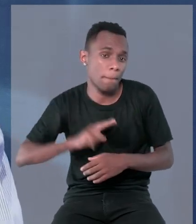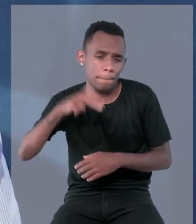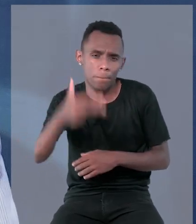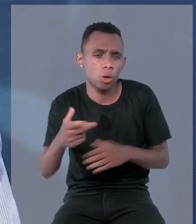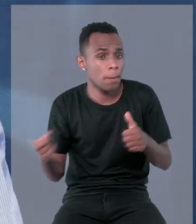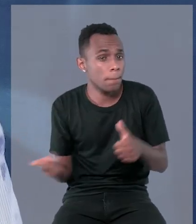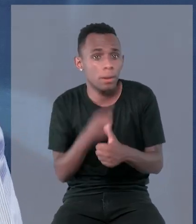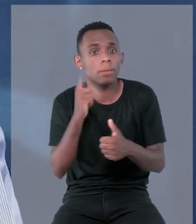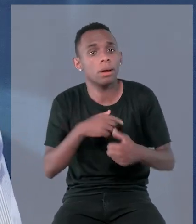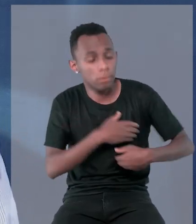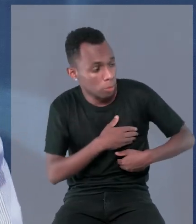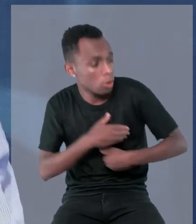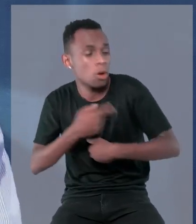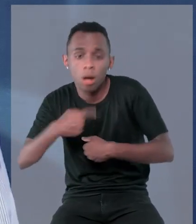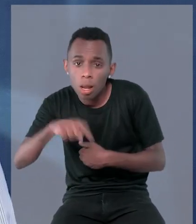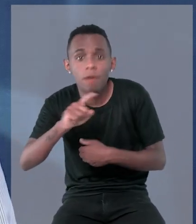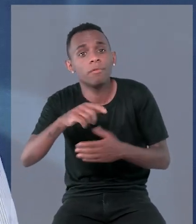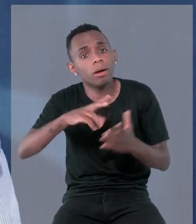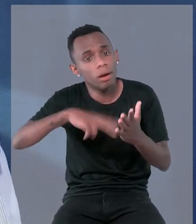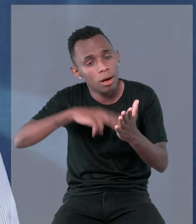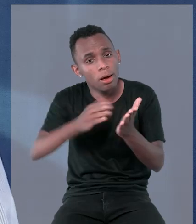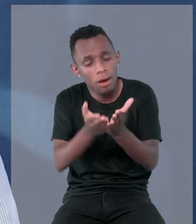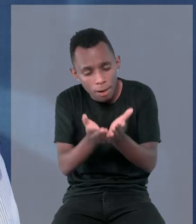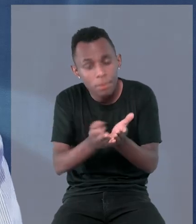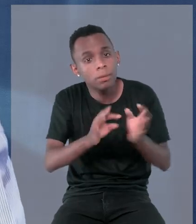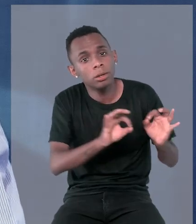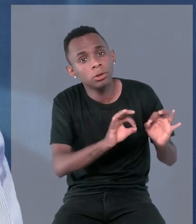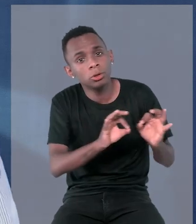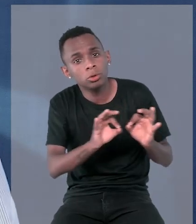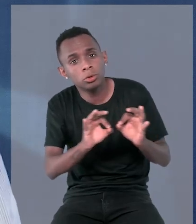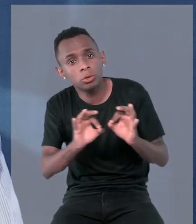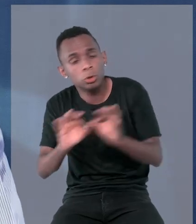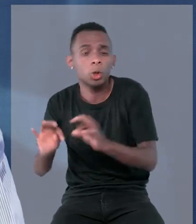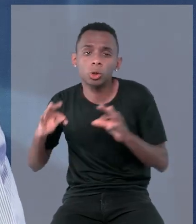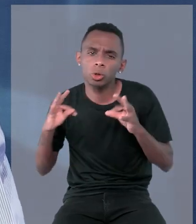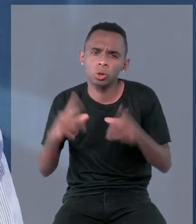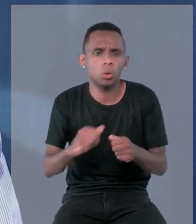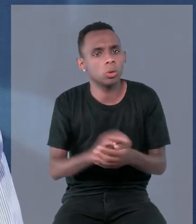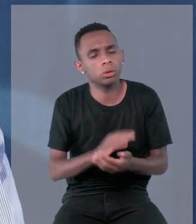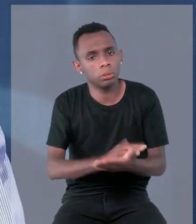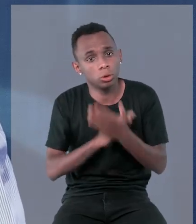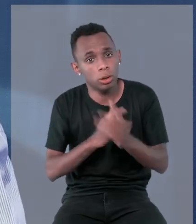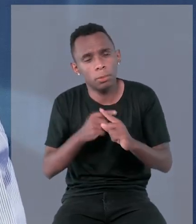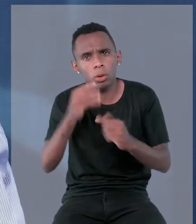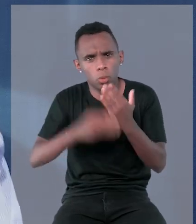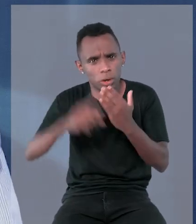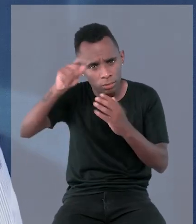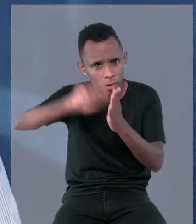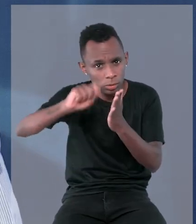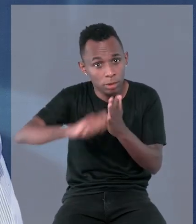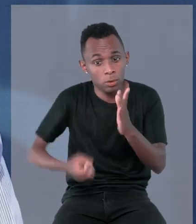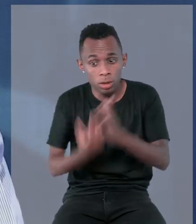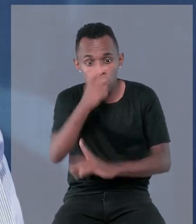primeira coisa foi levar a Bíblia. Eu falei, não, eu vou ler de novo a Bíblia de cabo a rabo, né? E isso me ajudou muito, porque no livro que eu escrevi lá, eu criei